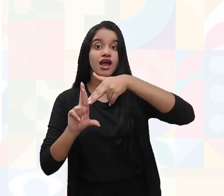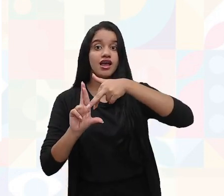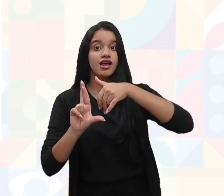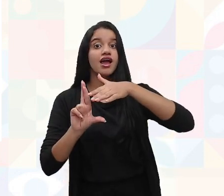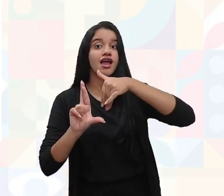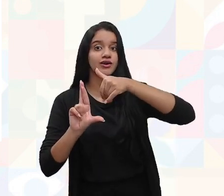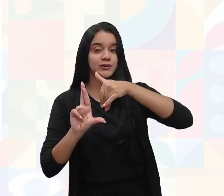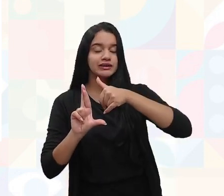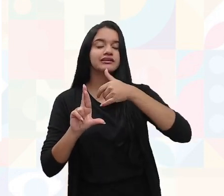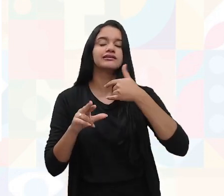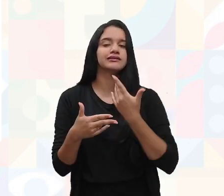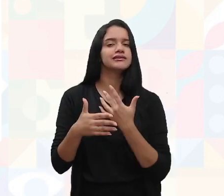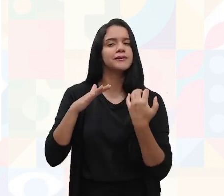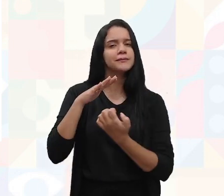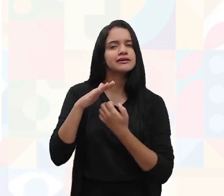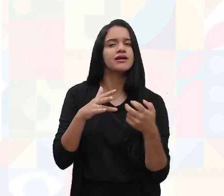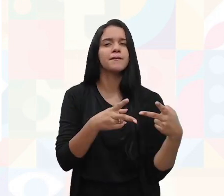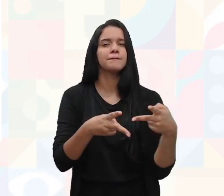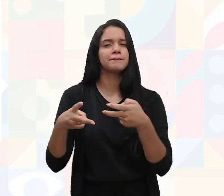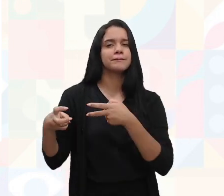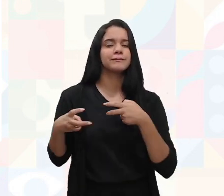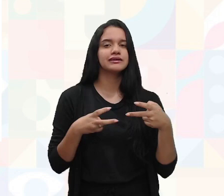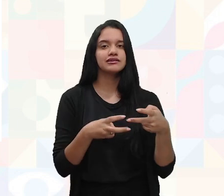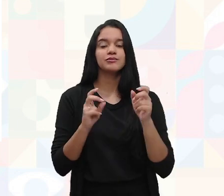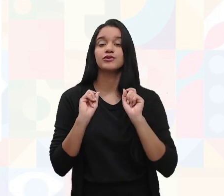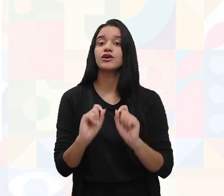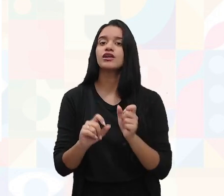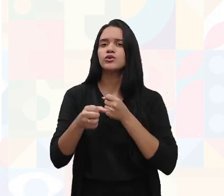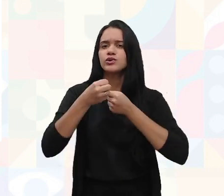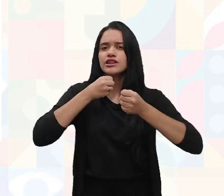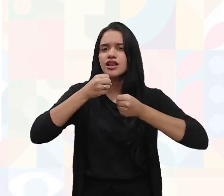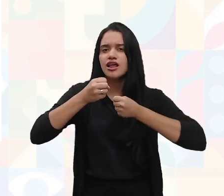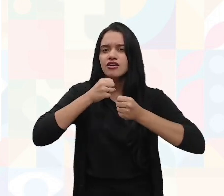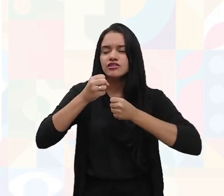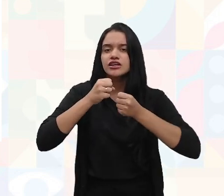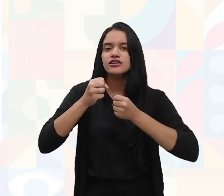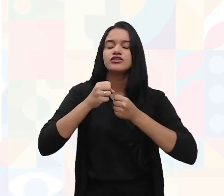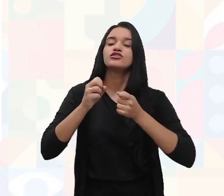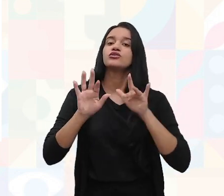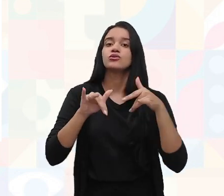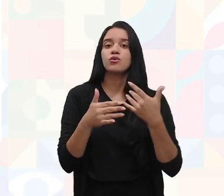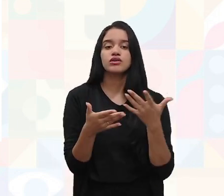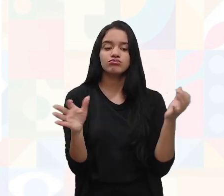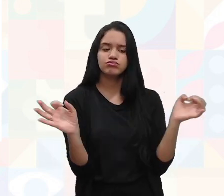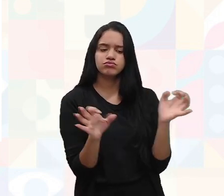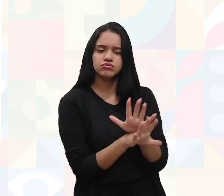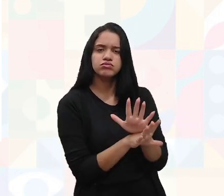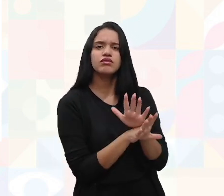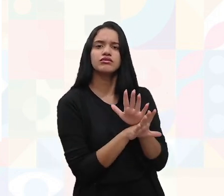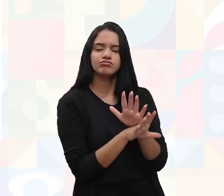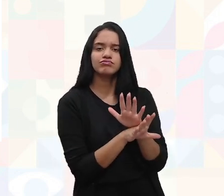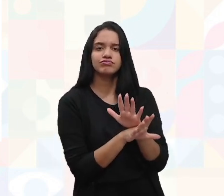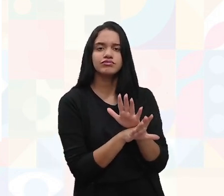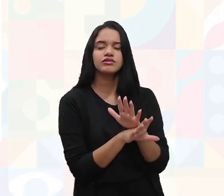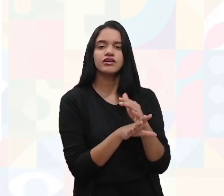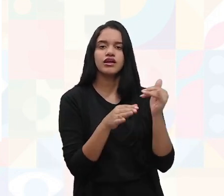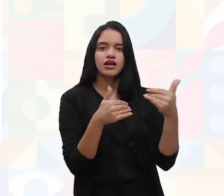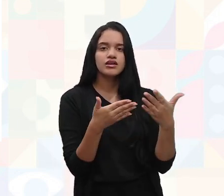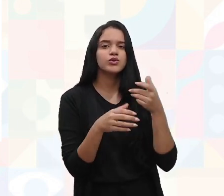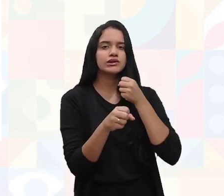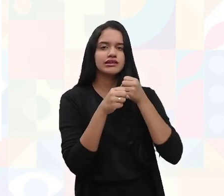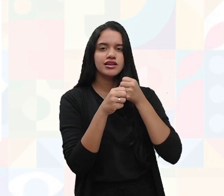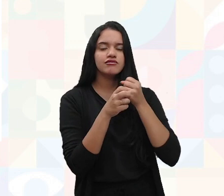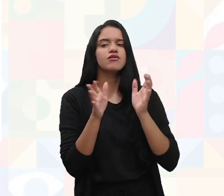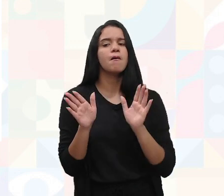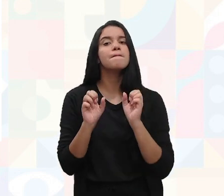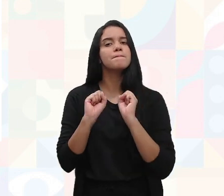empresas identificam que numa entrevista é possível, inclusive, fechar um processo. Você pode abrir o processo com a entrevista de triagem,